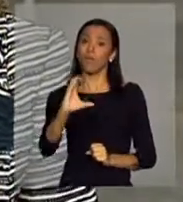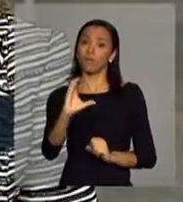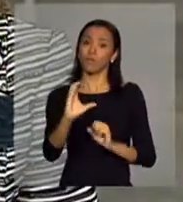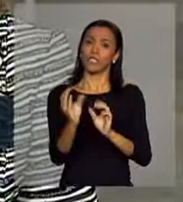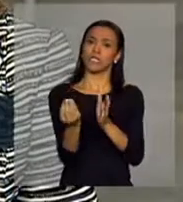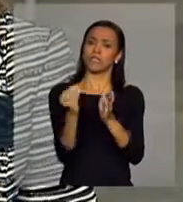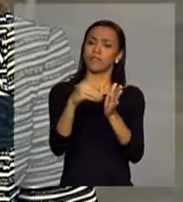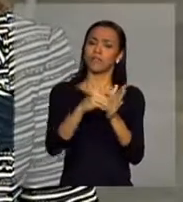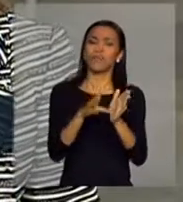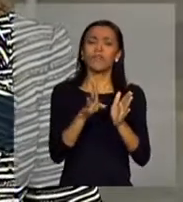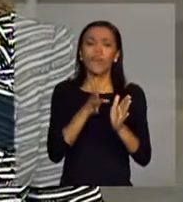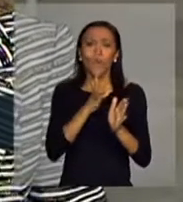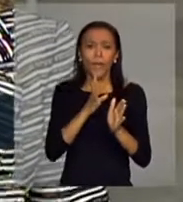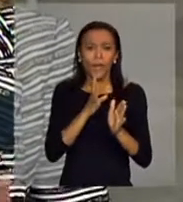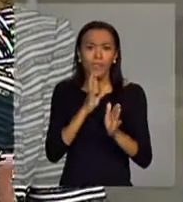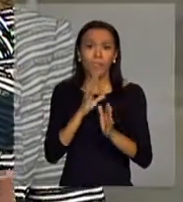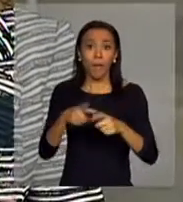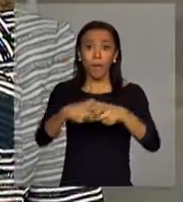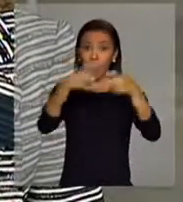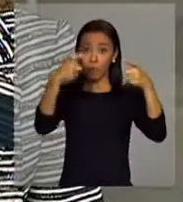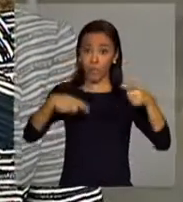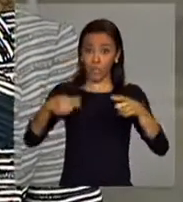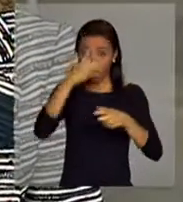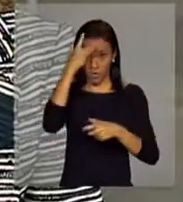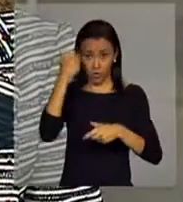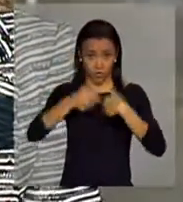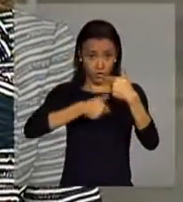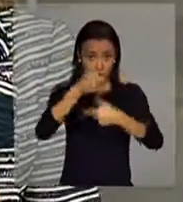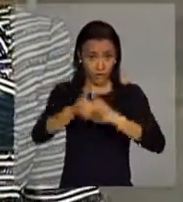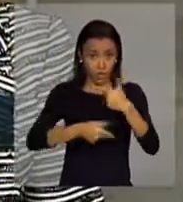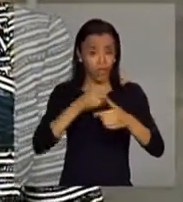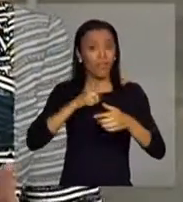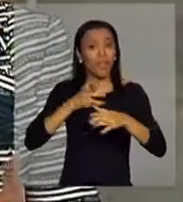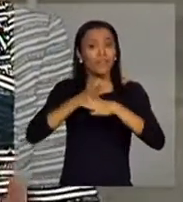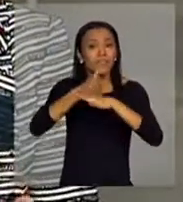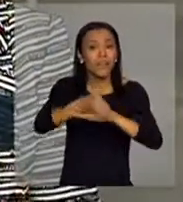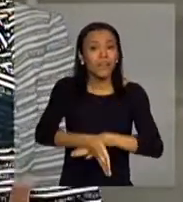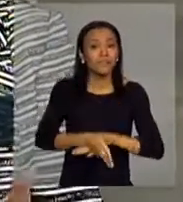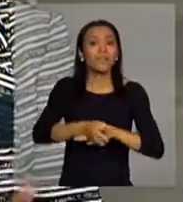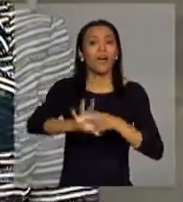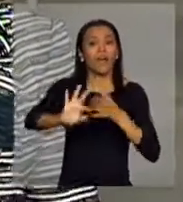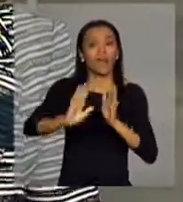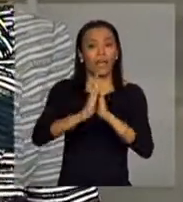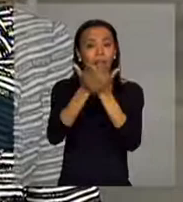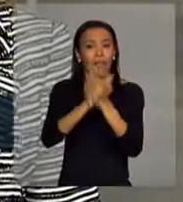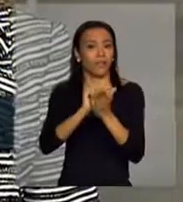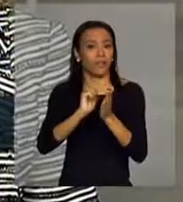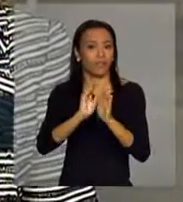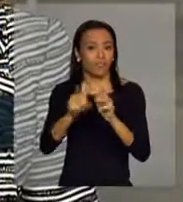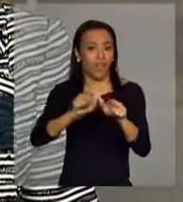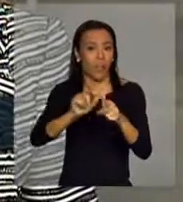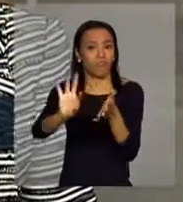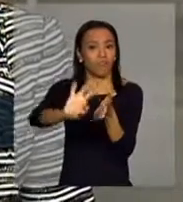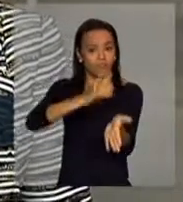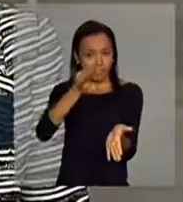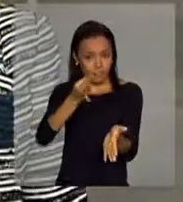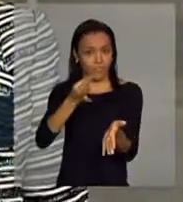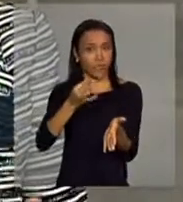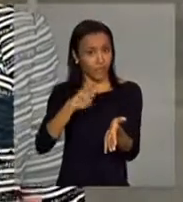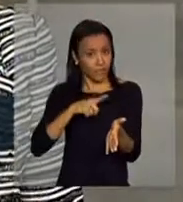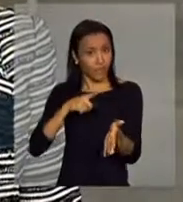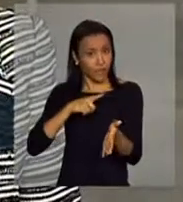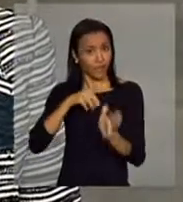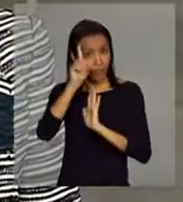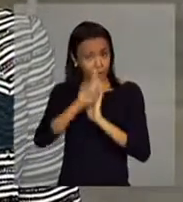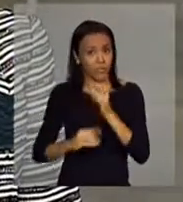grande de trabalhadores o direito a ter acesso à formalidade e também exercer os direitos que a formalidade dá. Então,